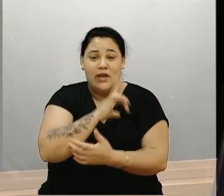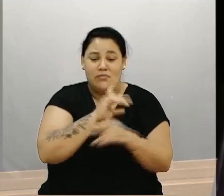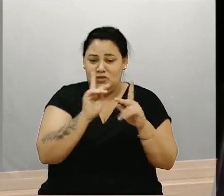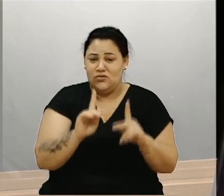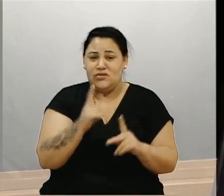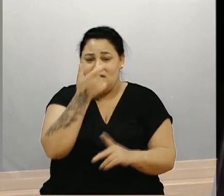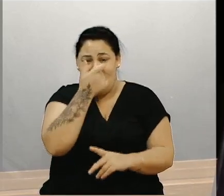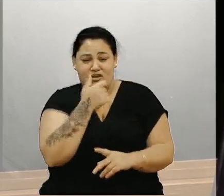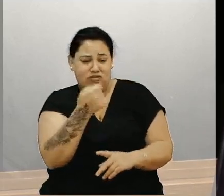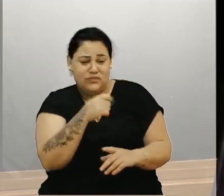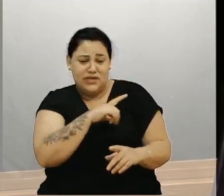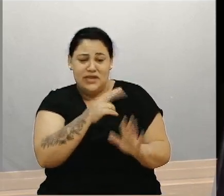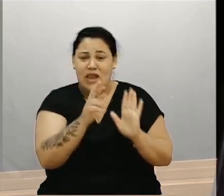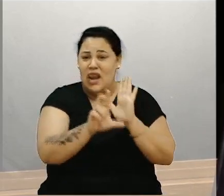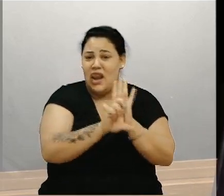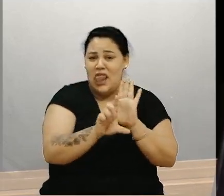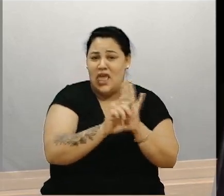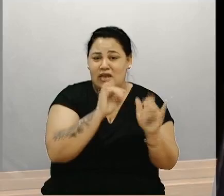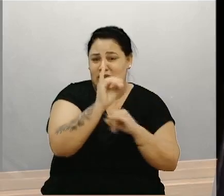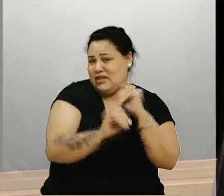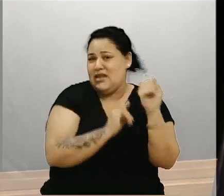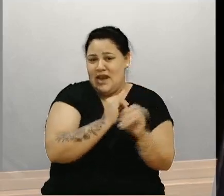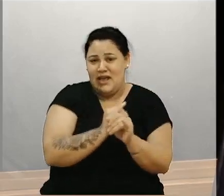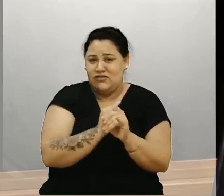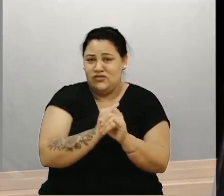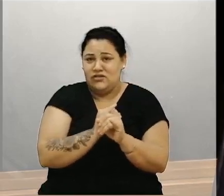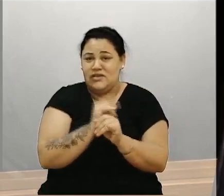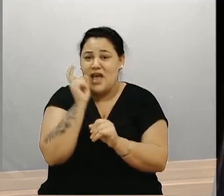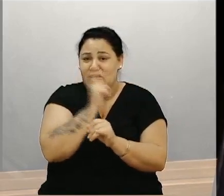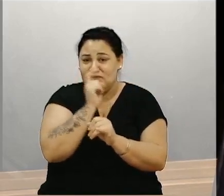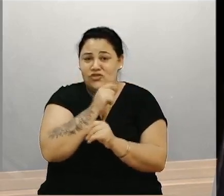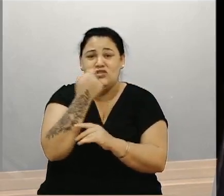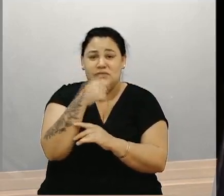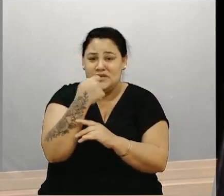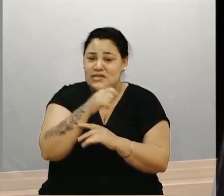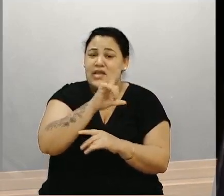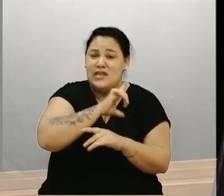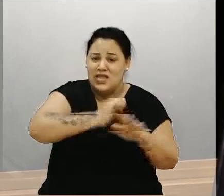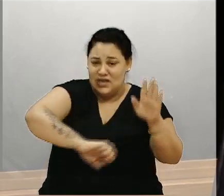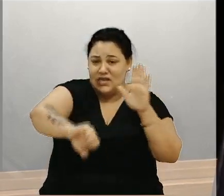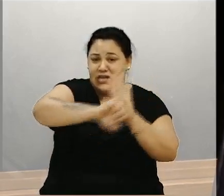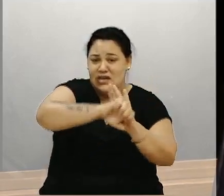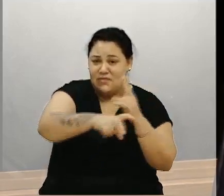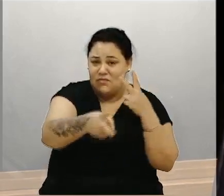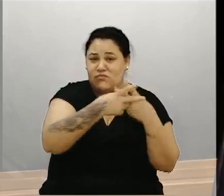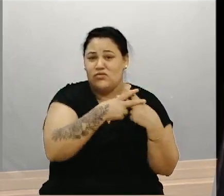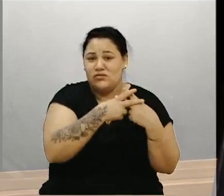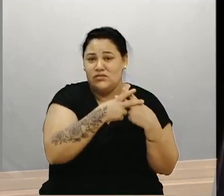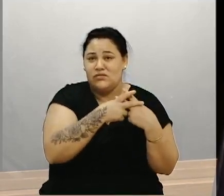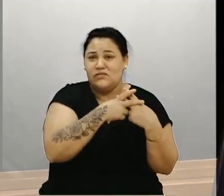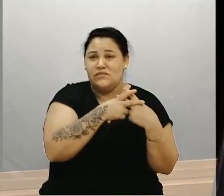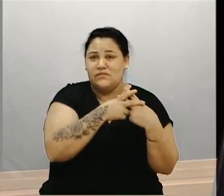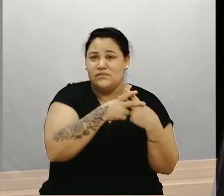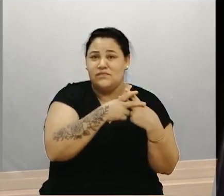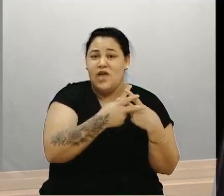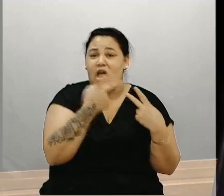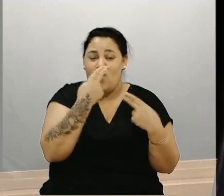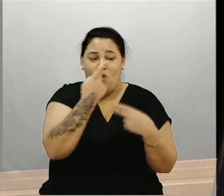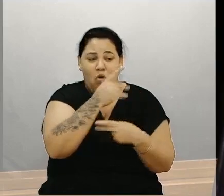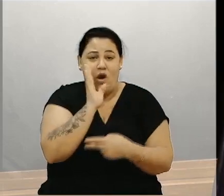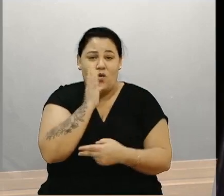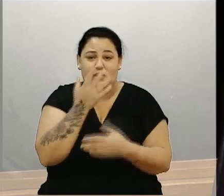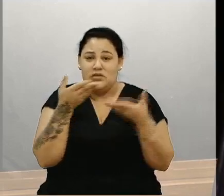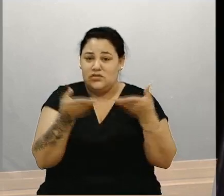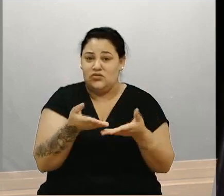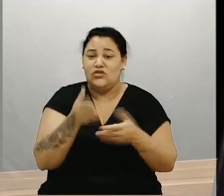regulamentação na internet. E as fake news têm que ser punidas e muito mais numa situação como essas, que é ainda